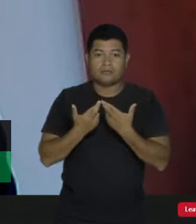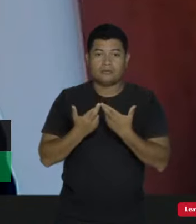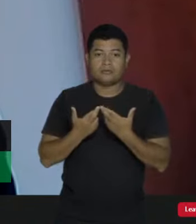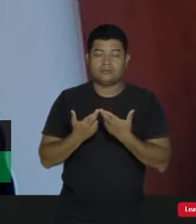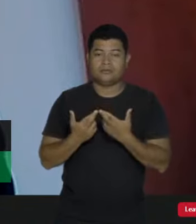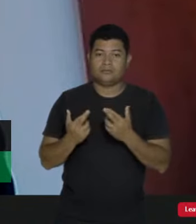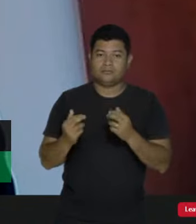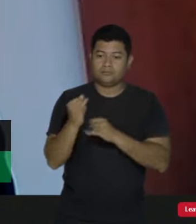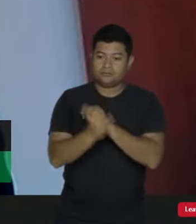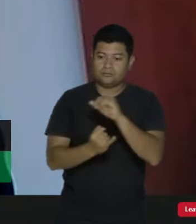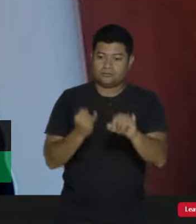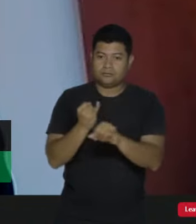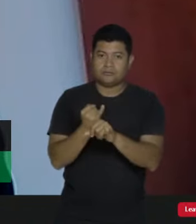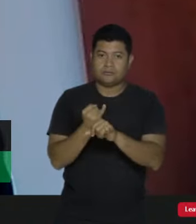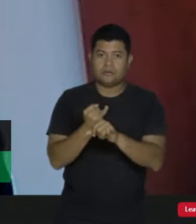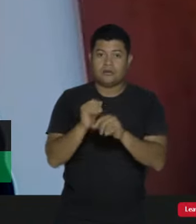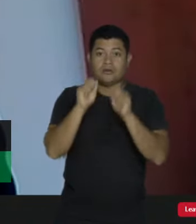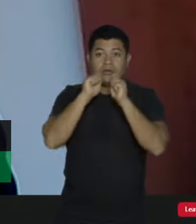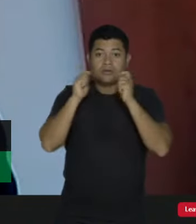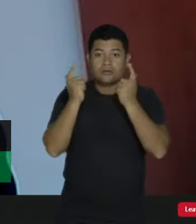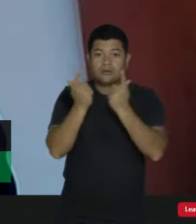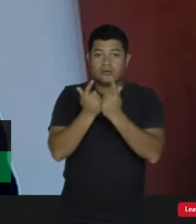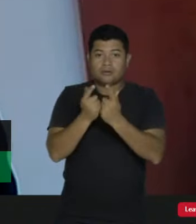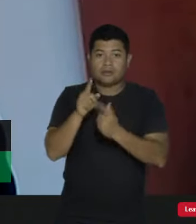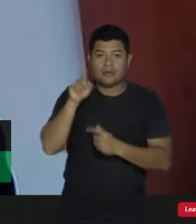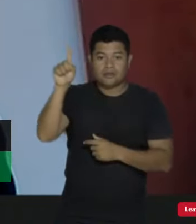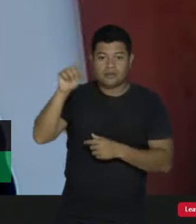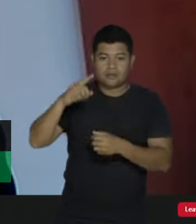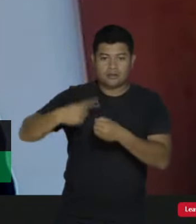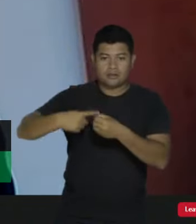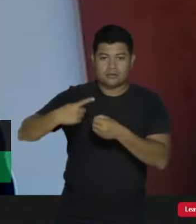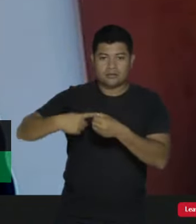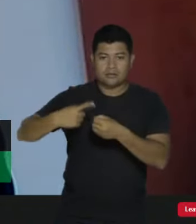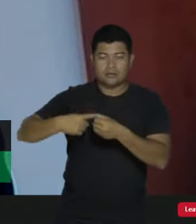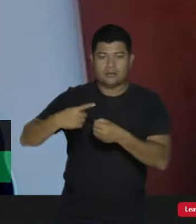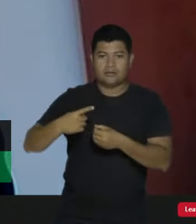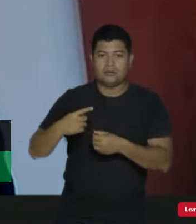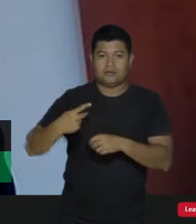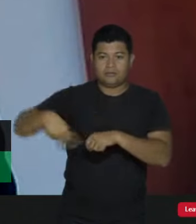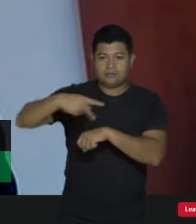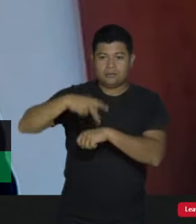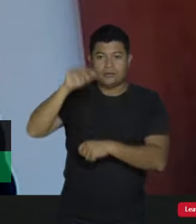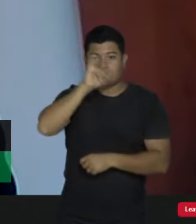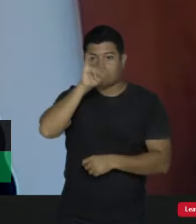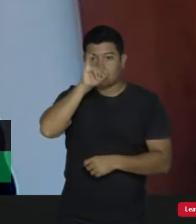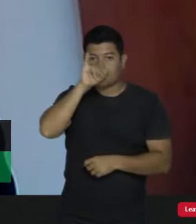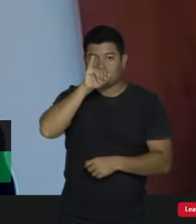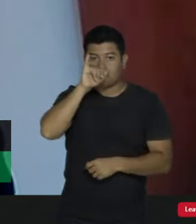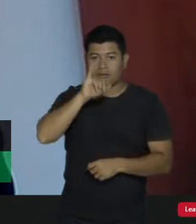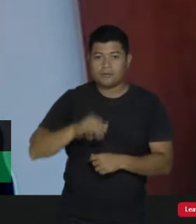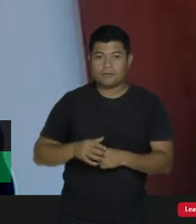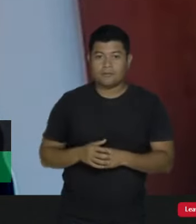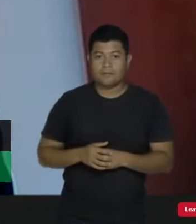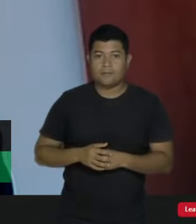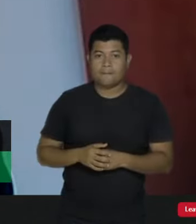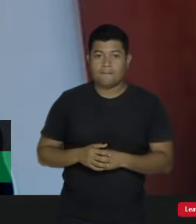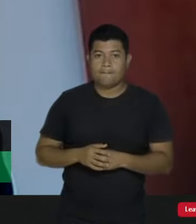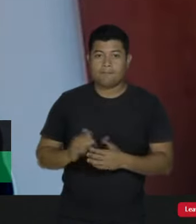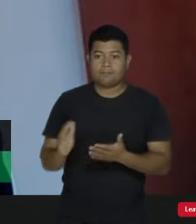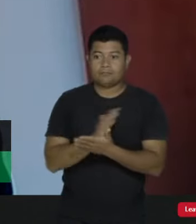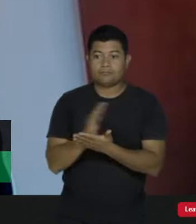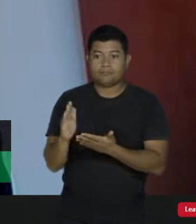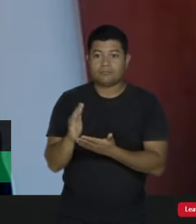Legislativa de um dos estados da Itália, no caso, no sul da Itália, na Calábria, e com algumas outras